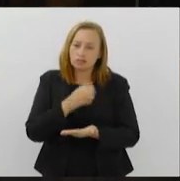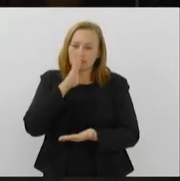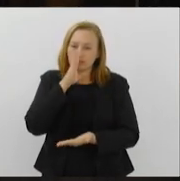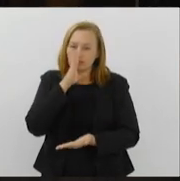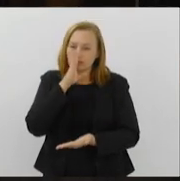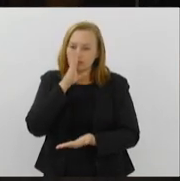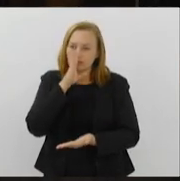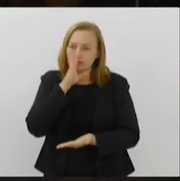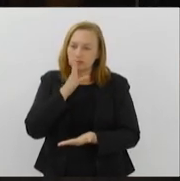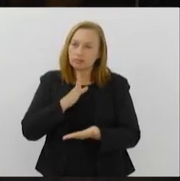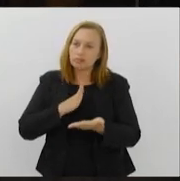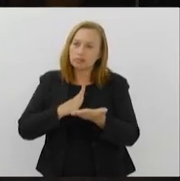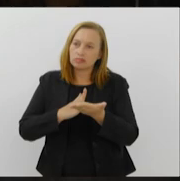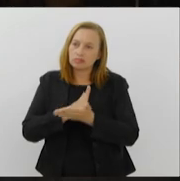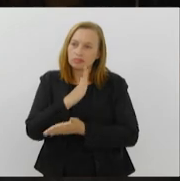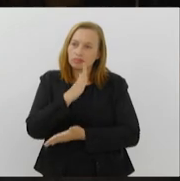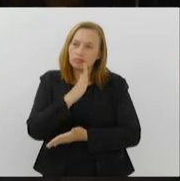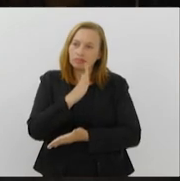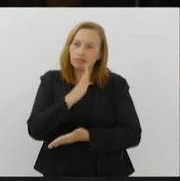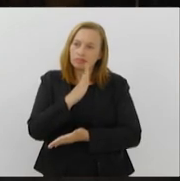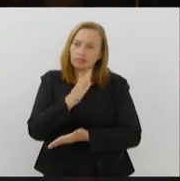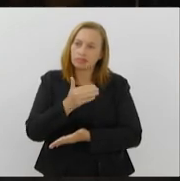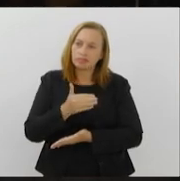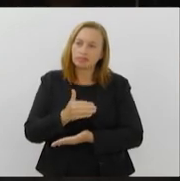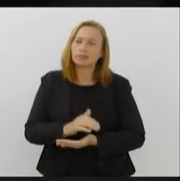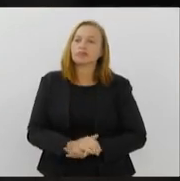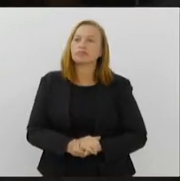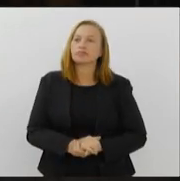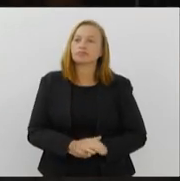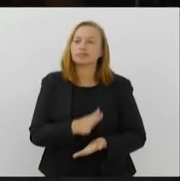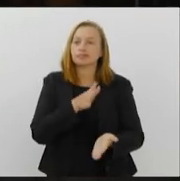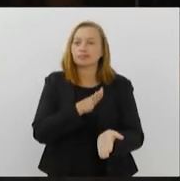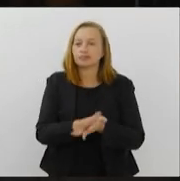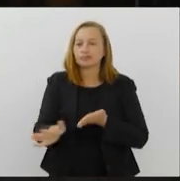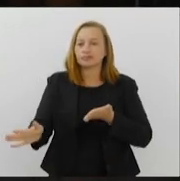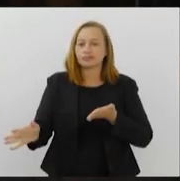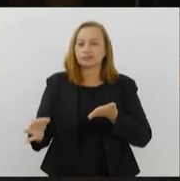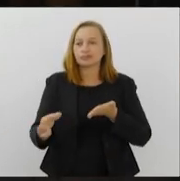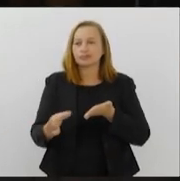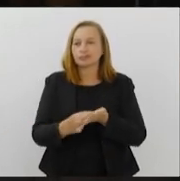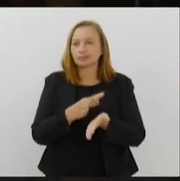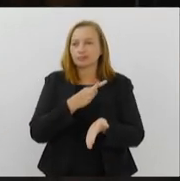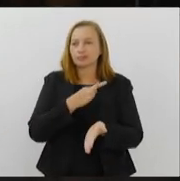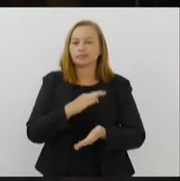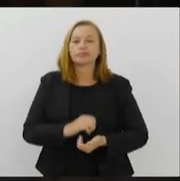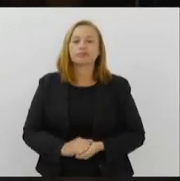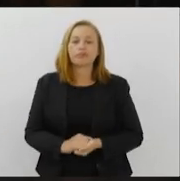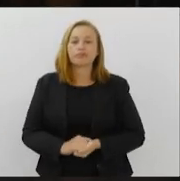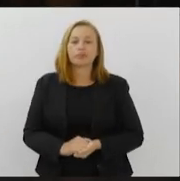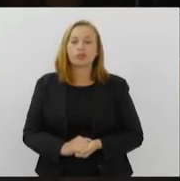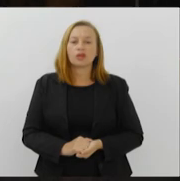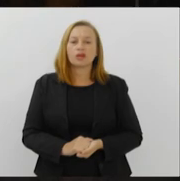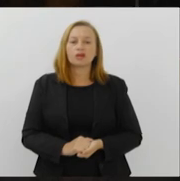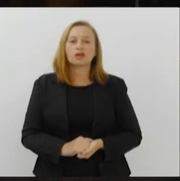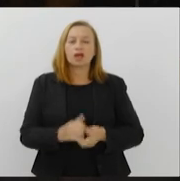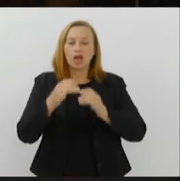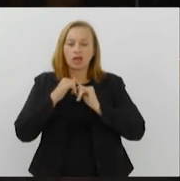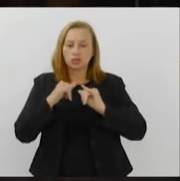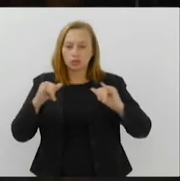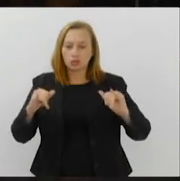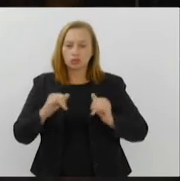senhores que aprovam, permaneçam como estão. Aprovado, vai à promulgação.